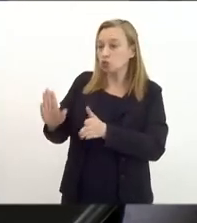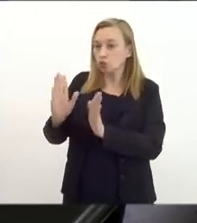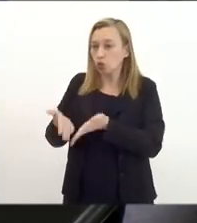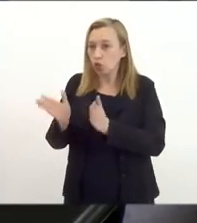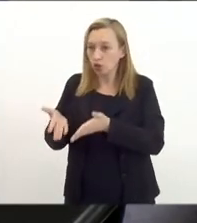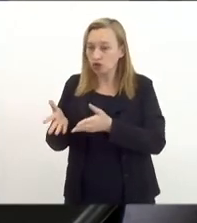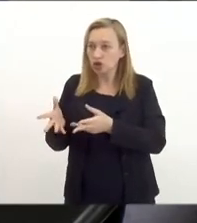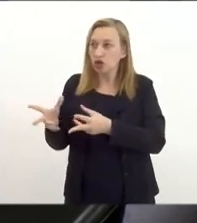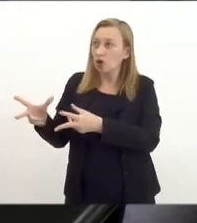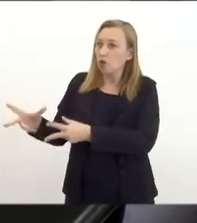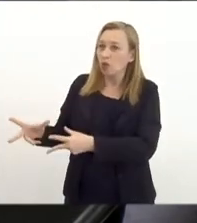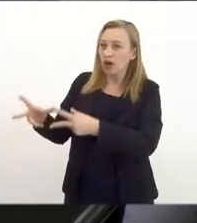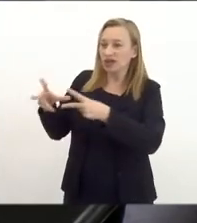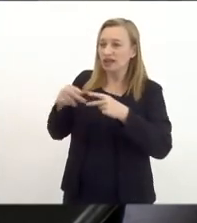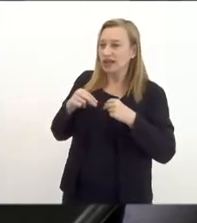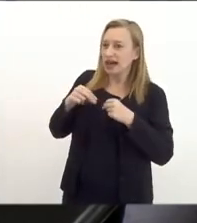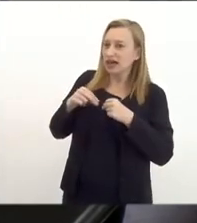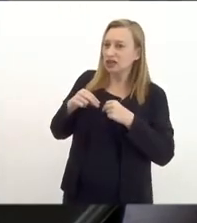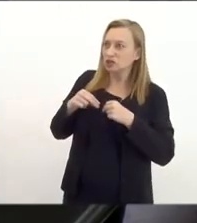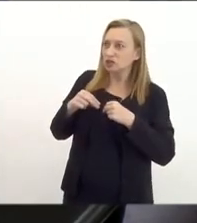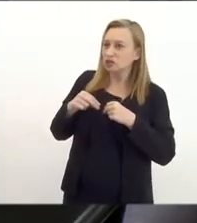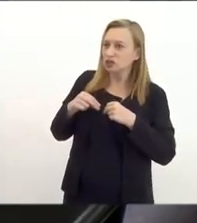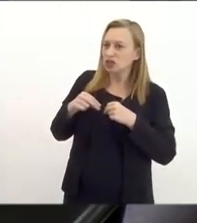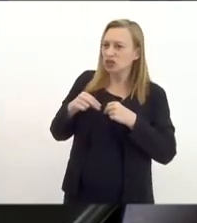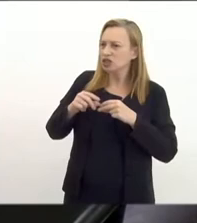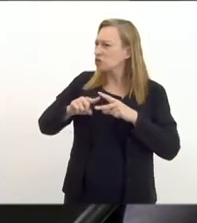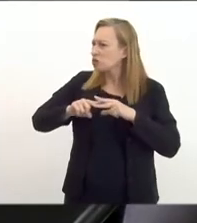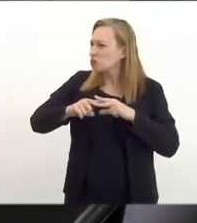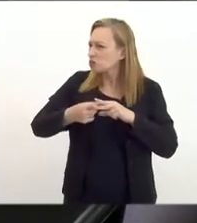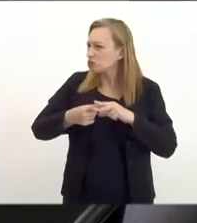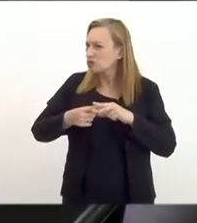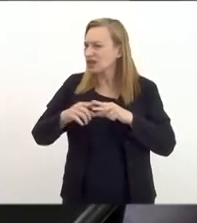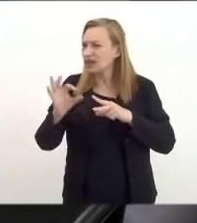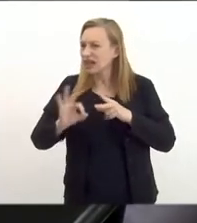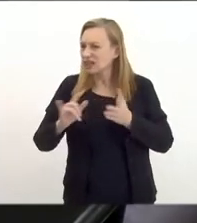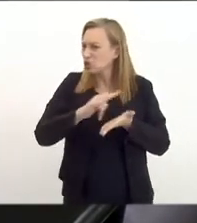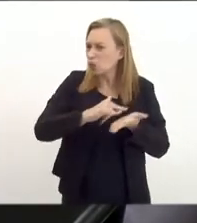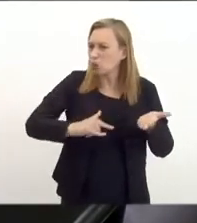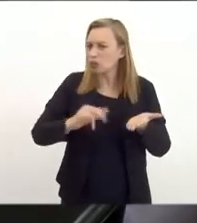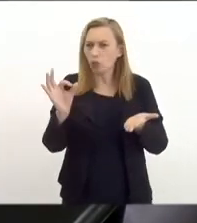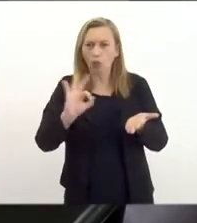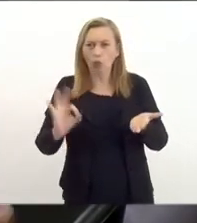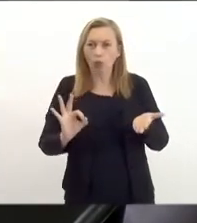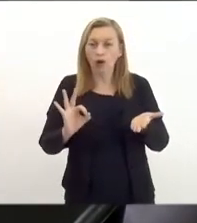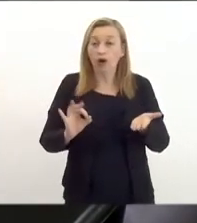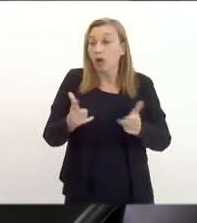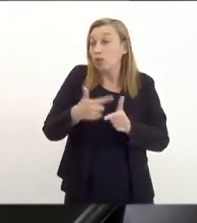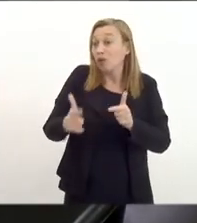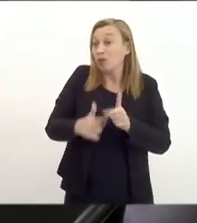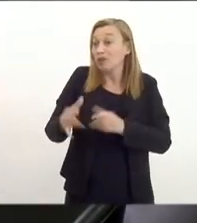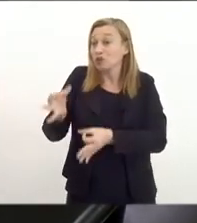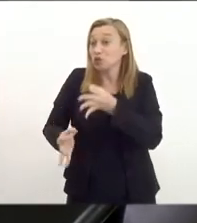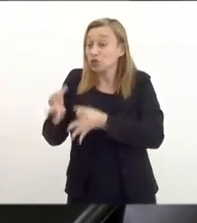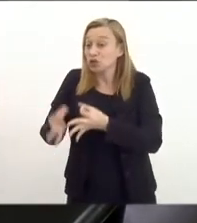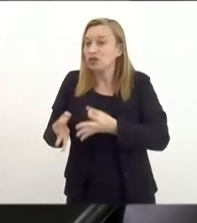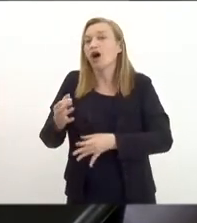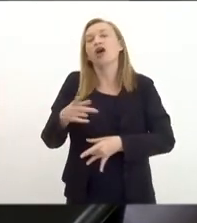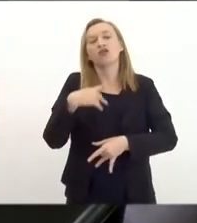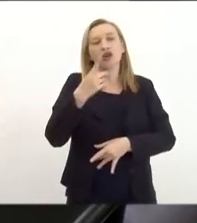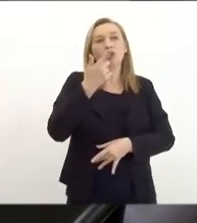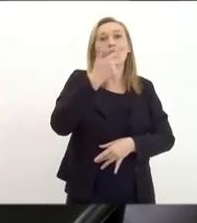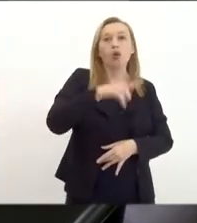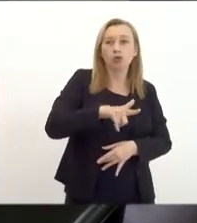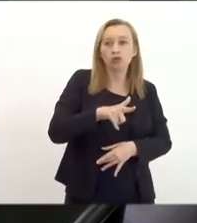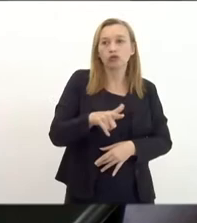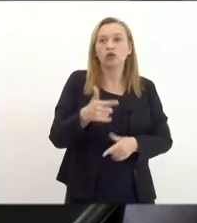herdado de uma de um mente e não houve regularização e é um embrollo jurídico E aí aqui eu faço uma outra